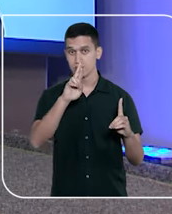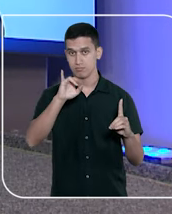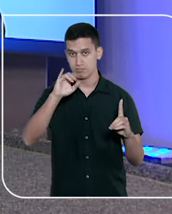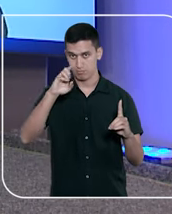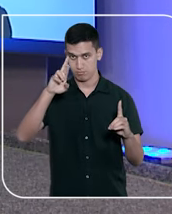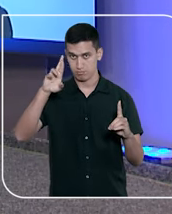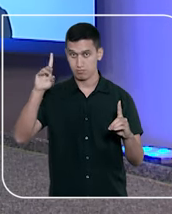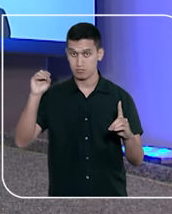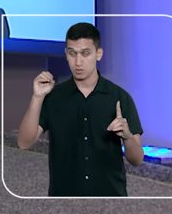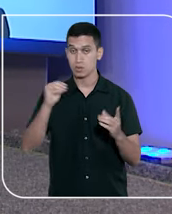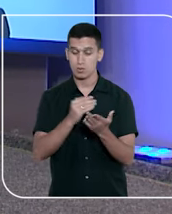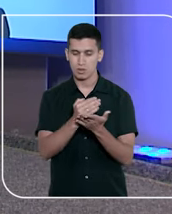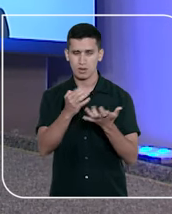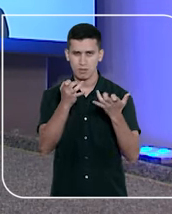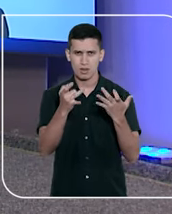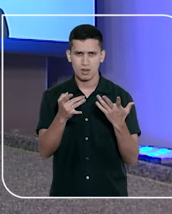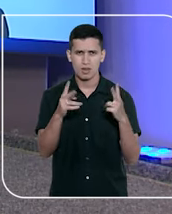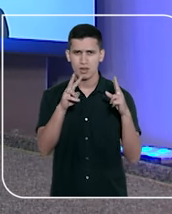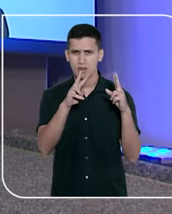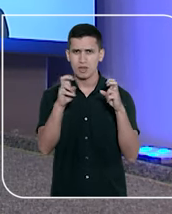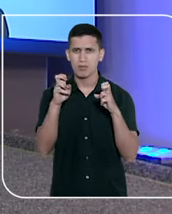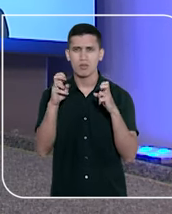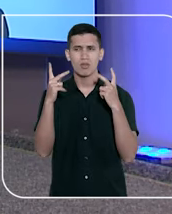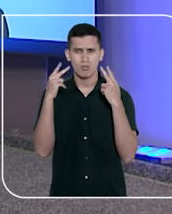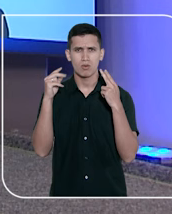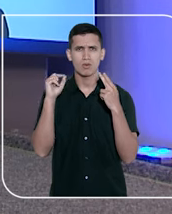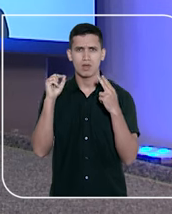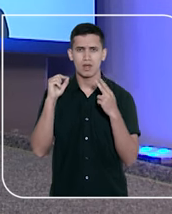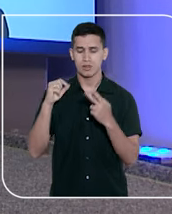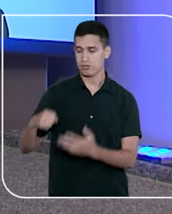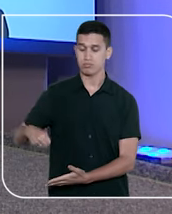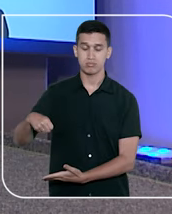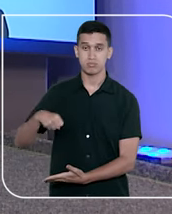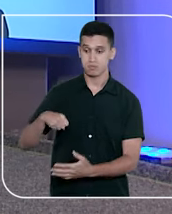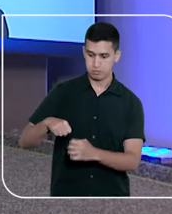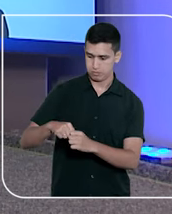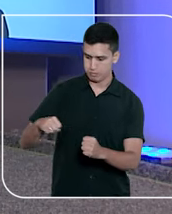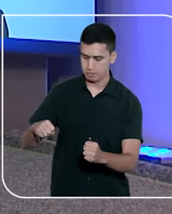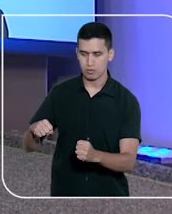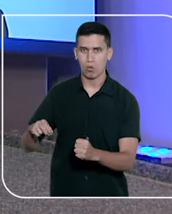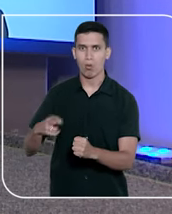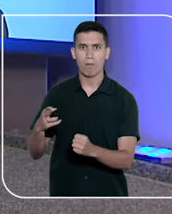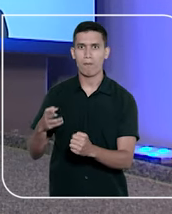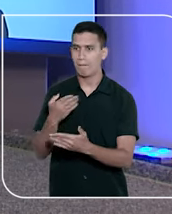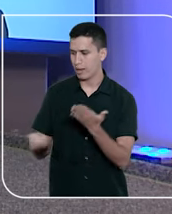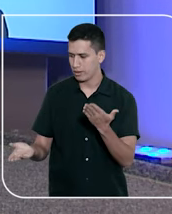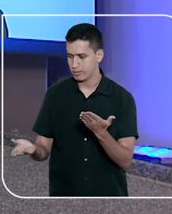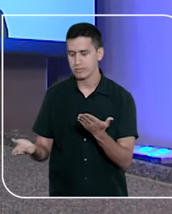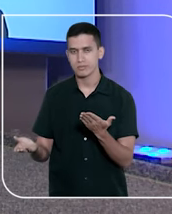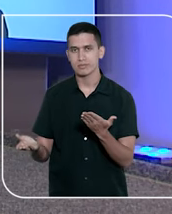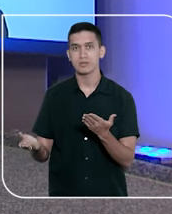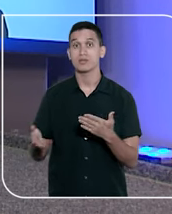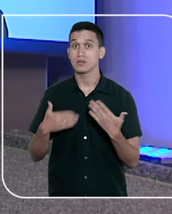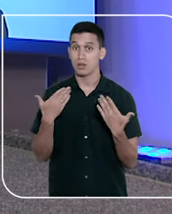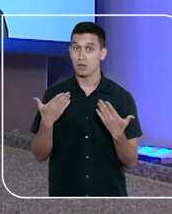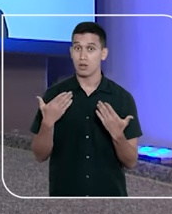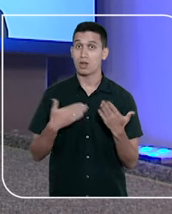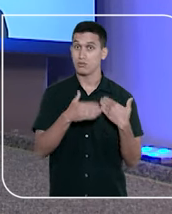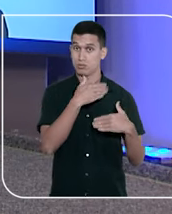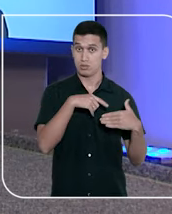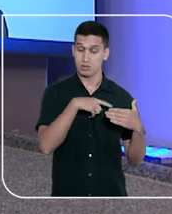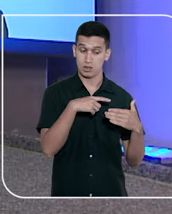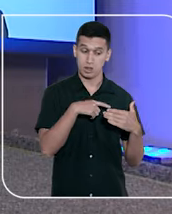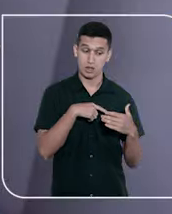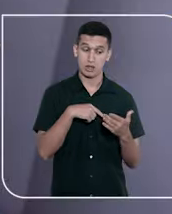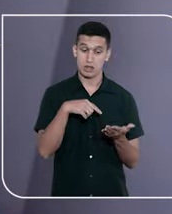começa falando de uma situação bem comum, que é o extravio de bagagem, né? Até um tempo atrás, havia divergência sobre a limitação ou não para o valor